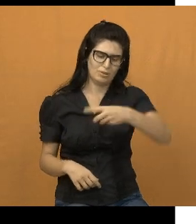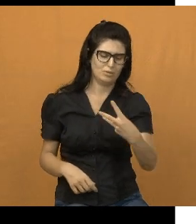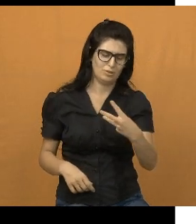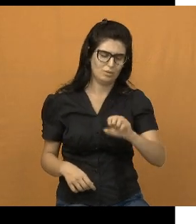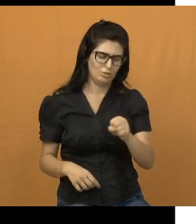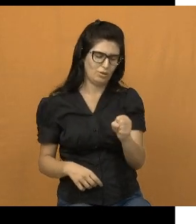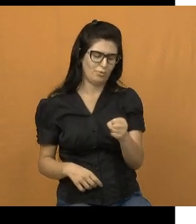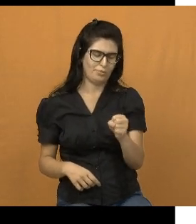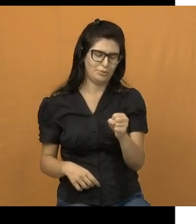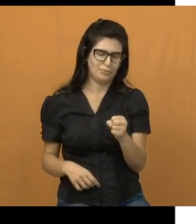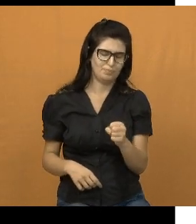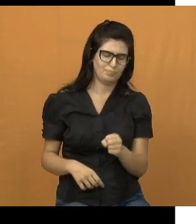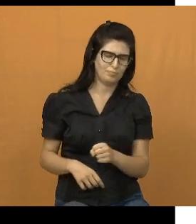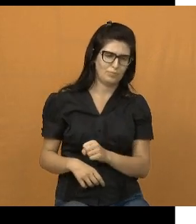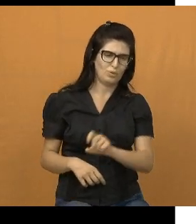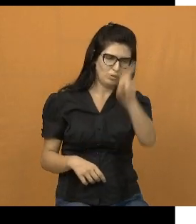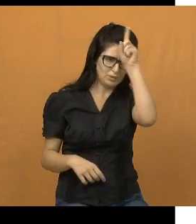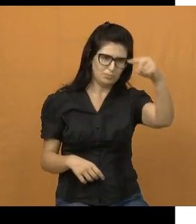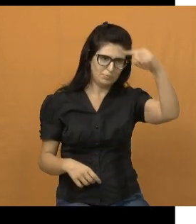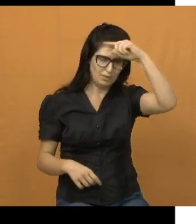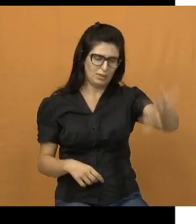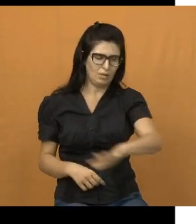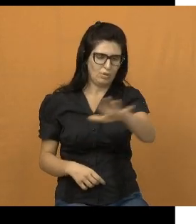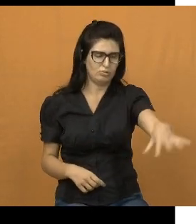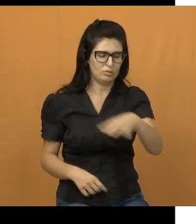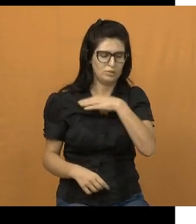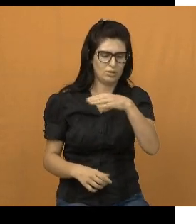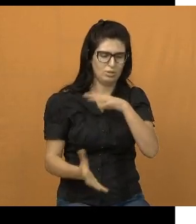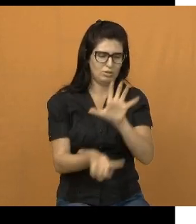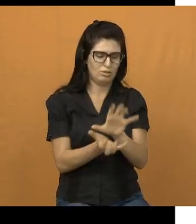2.738 realizadas na Santa Casa de Jacareí.